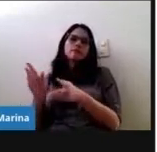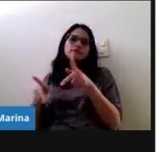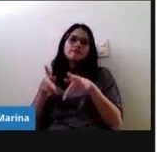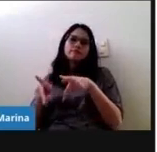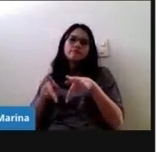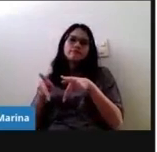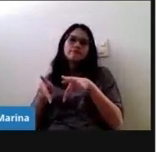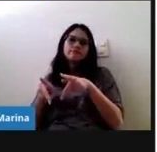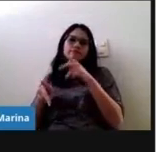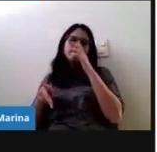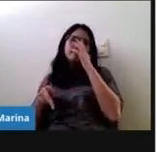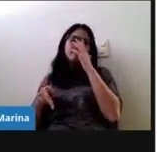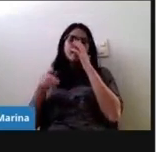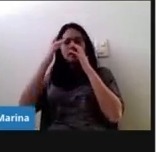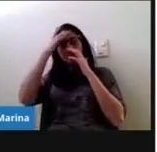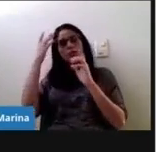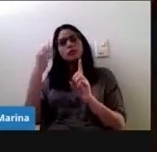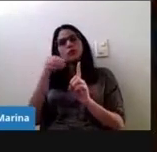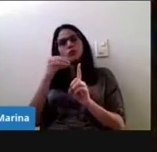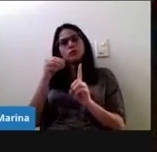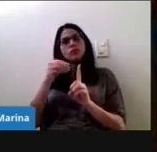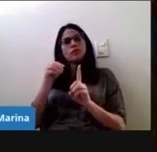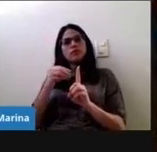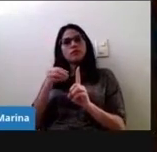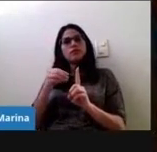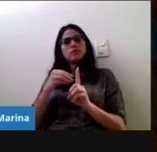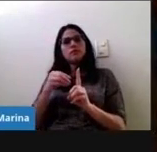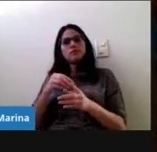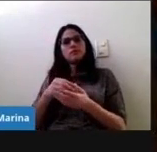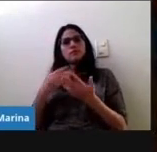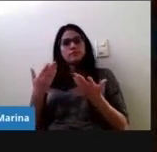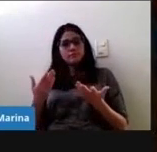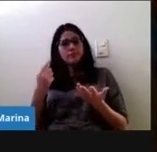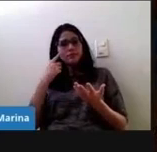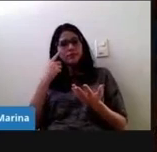grupos vulneráveis, né? Então a gente vê que